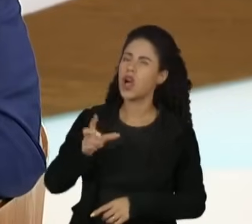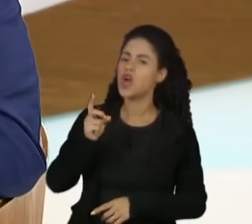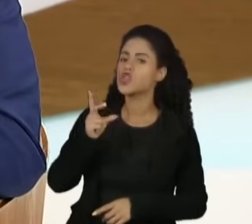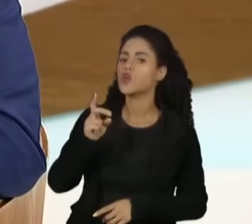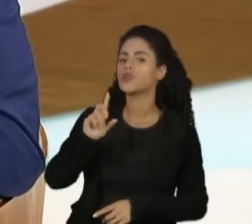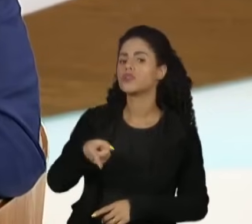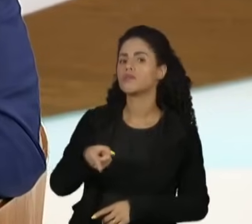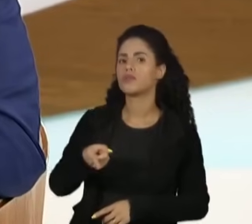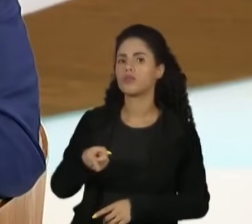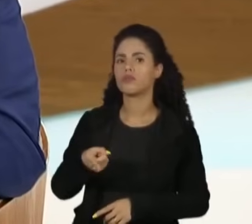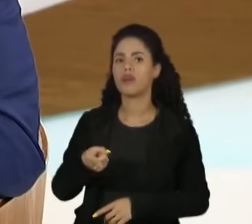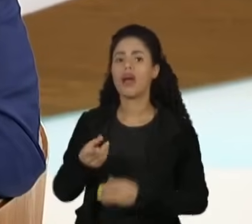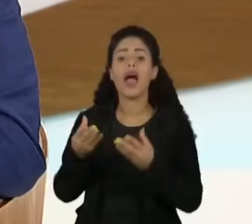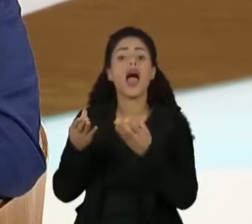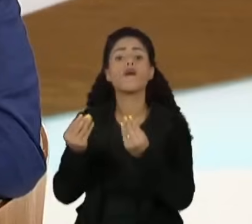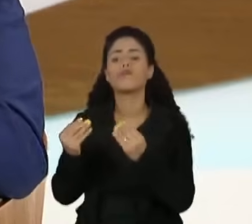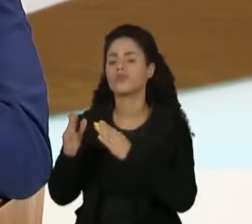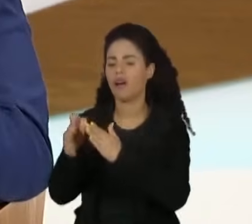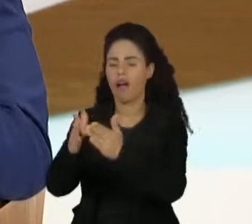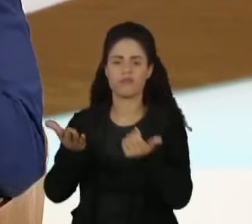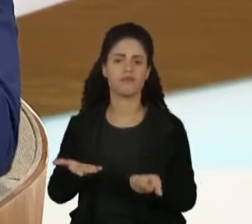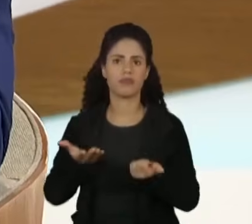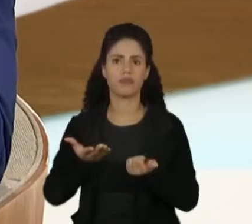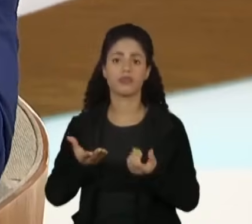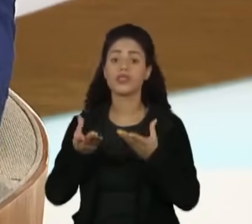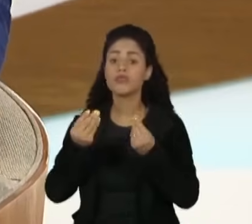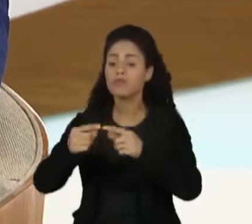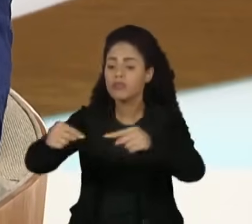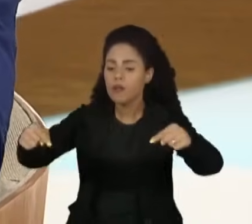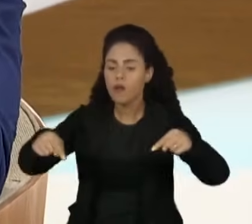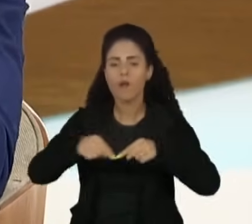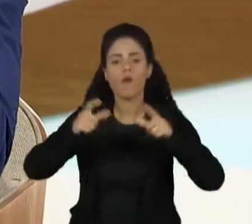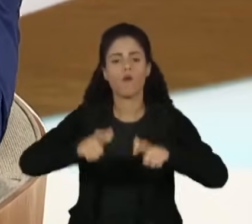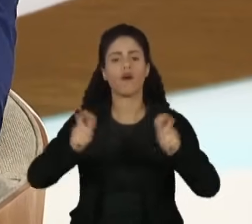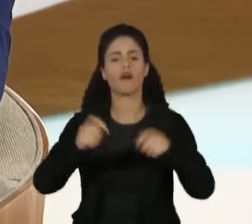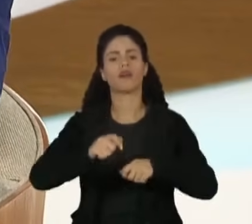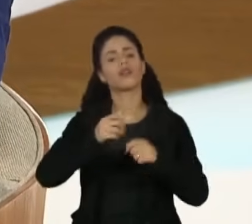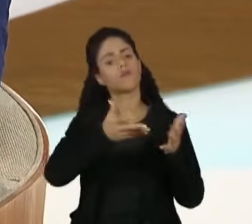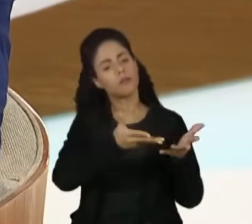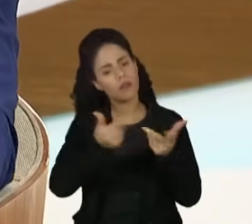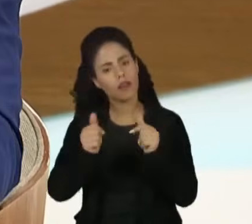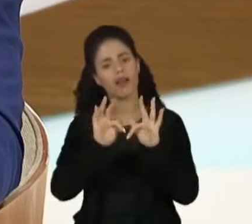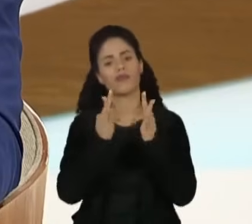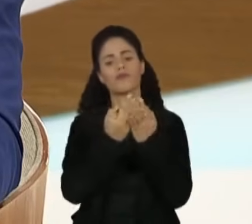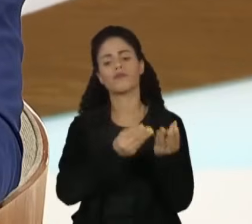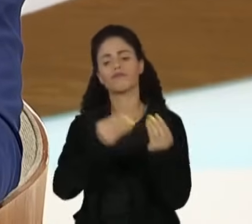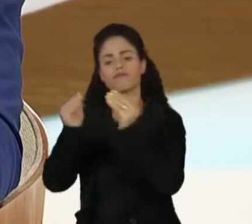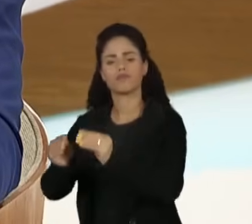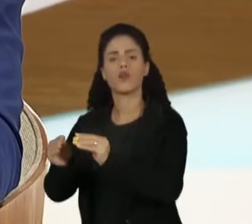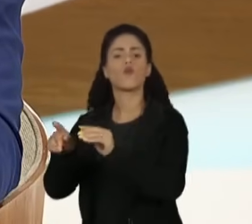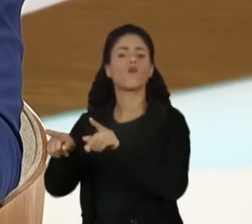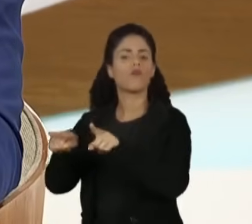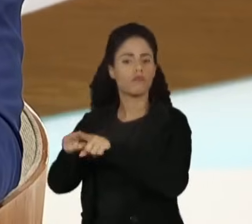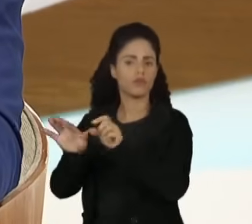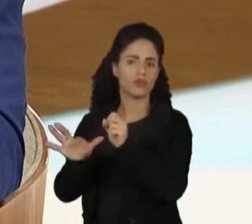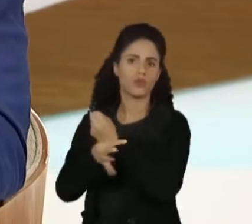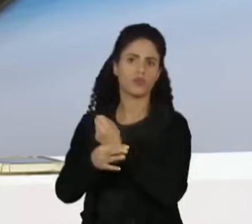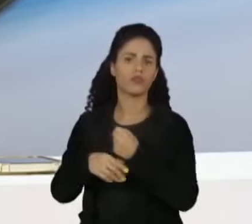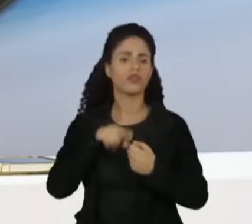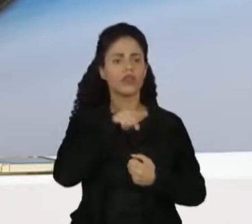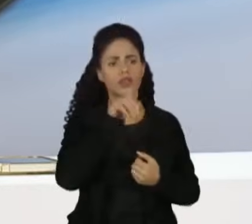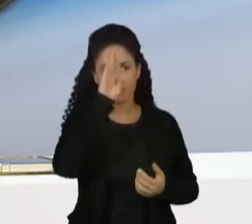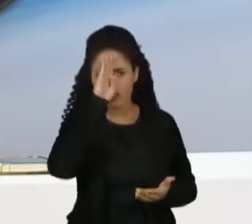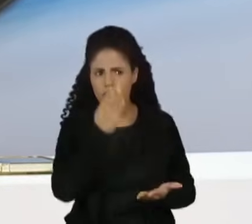12 mil imóveis. É muito imóvel, é muita incompetência. Tem muita área, tem área para colocar vocês. Eu vou tirar vocês disso, porque eu já faço. E o senhor acredita em